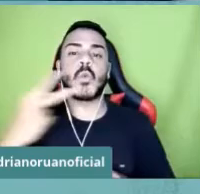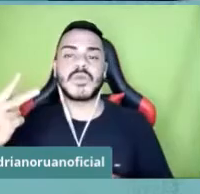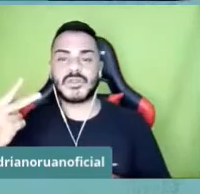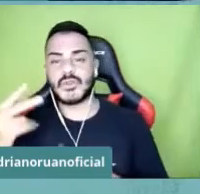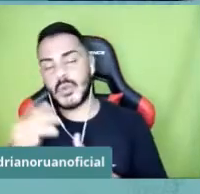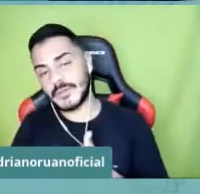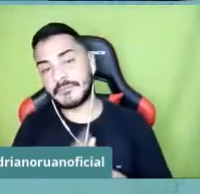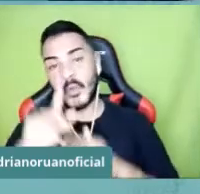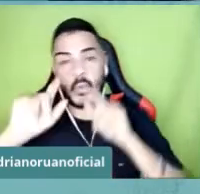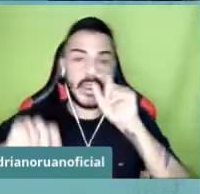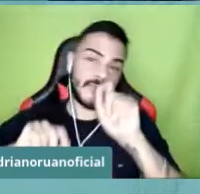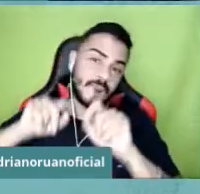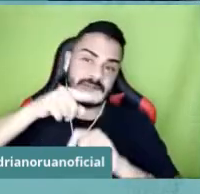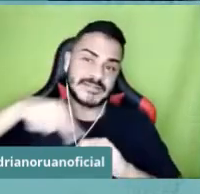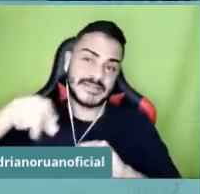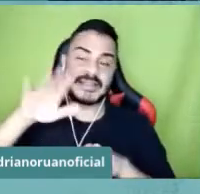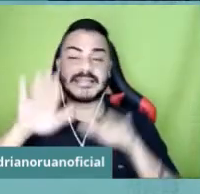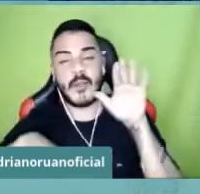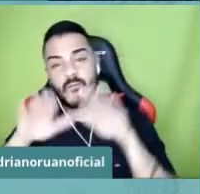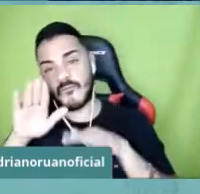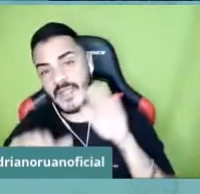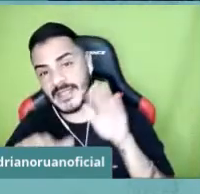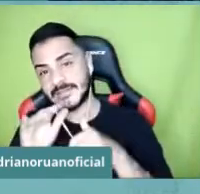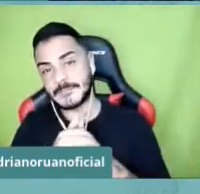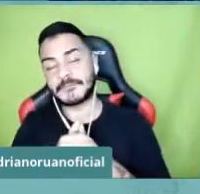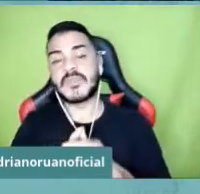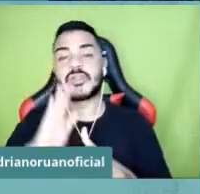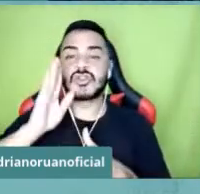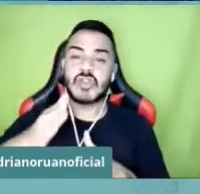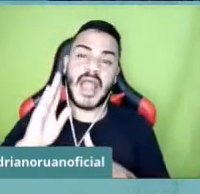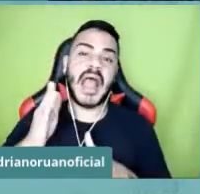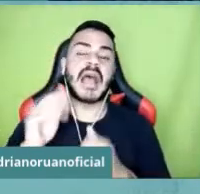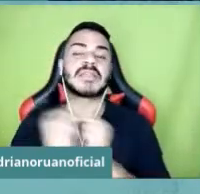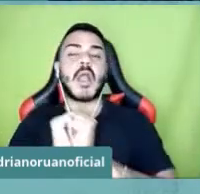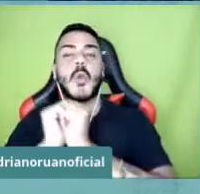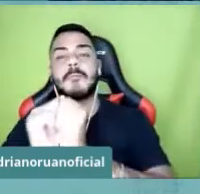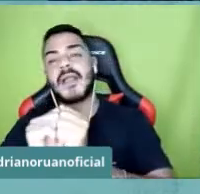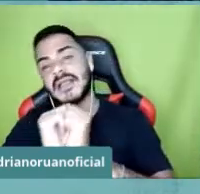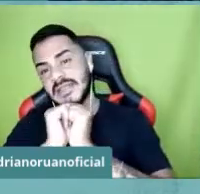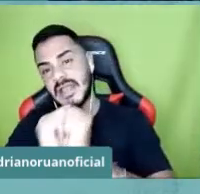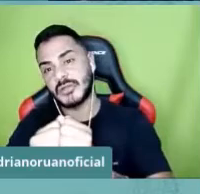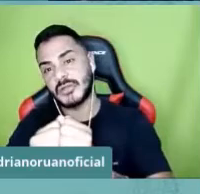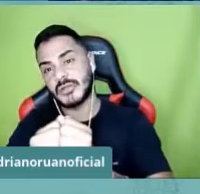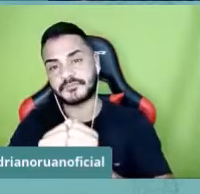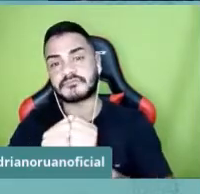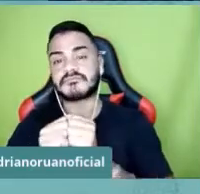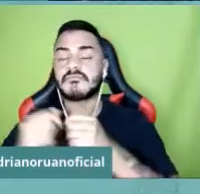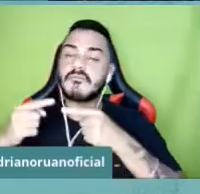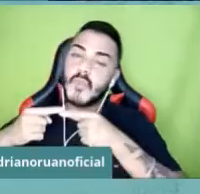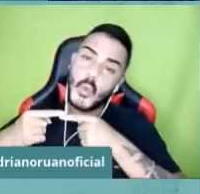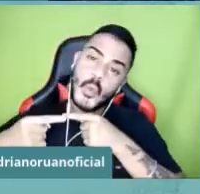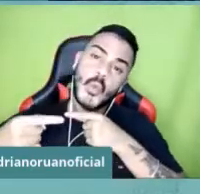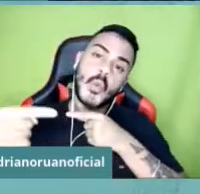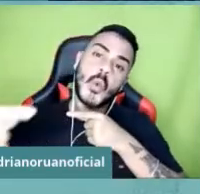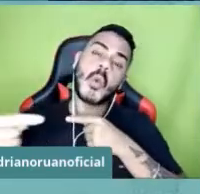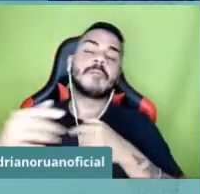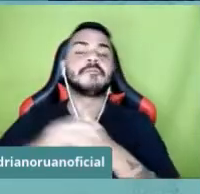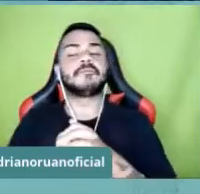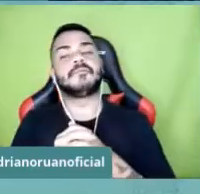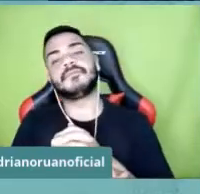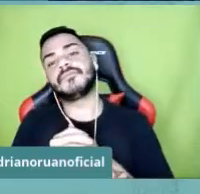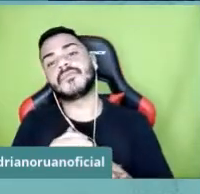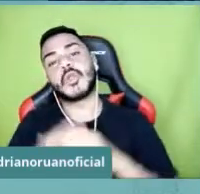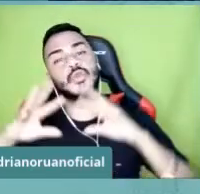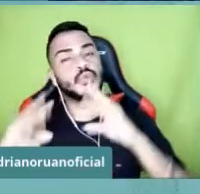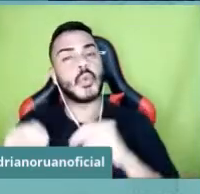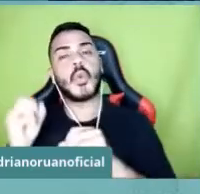Vocês talvez já estão acompanhando ou vão acompanhar ao longo dos anos, por exemplo, todo